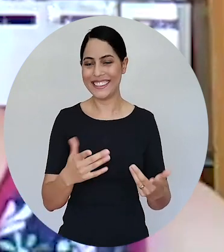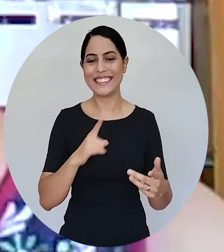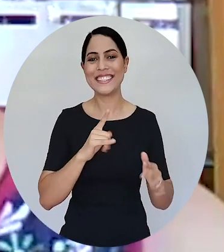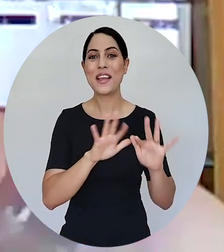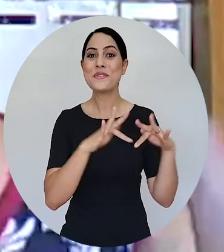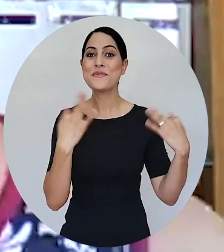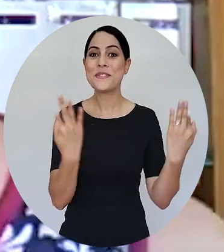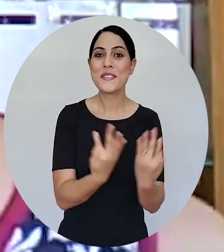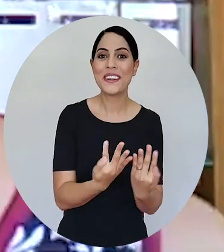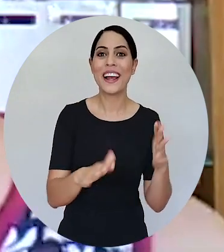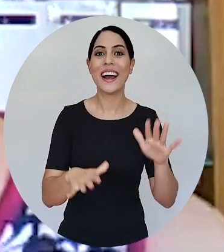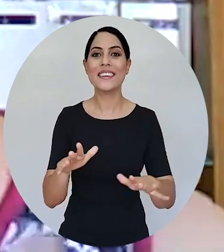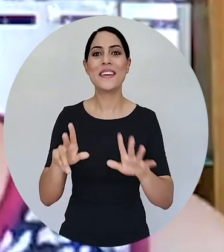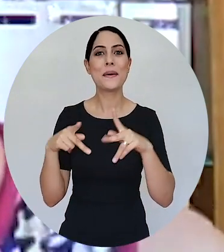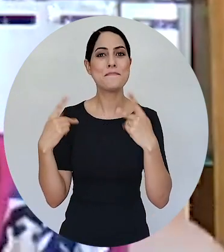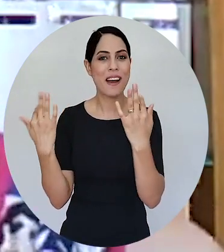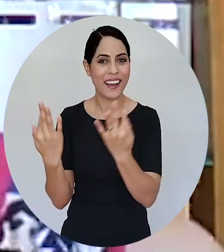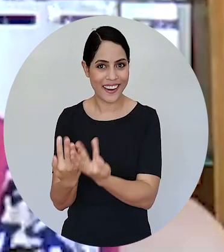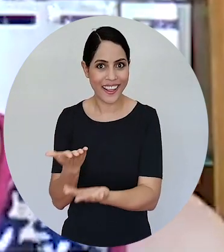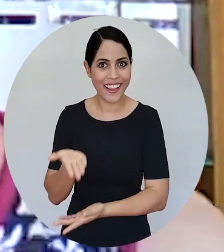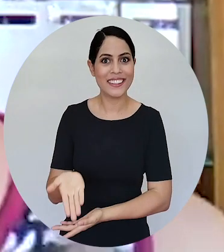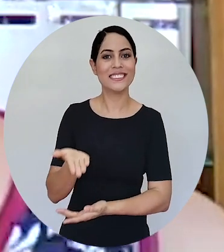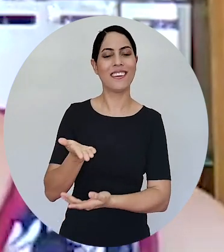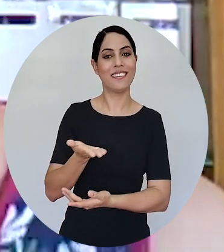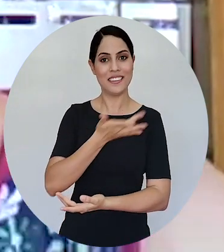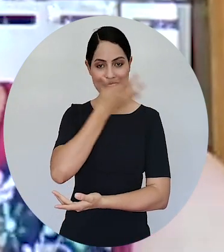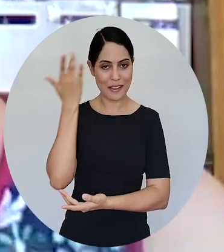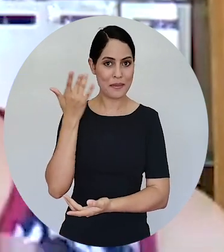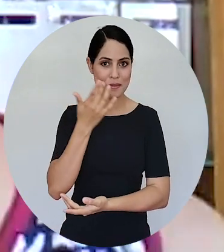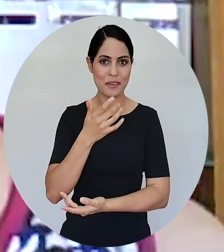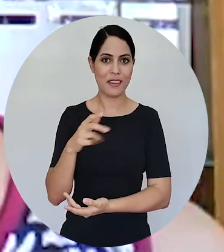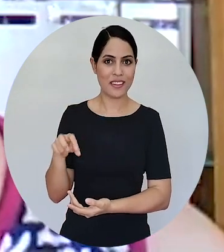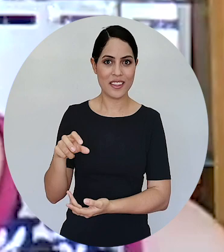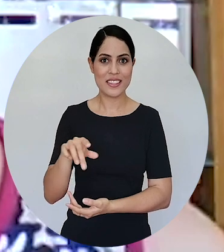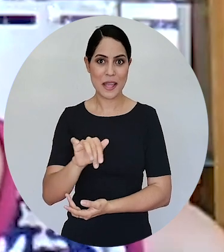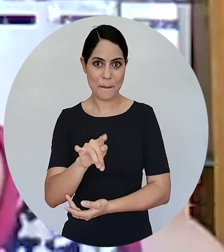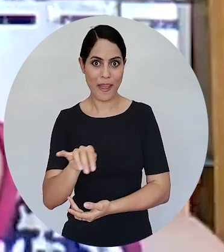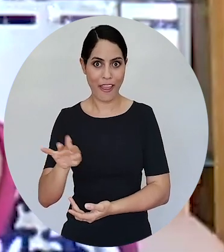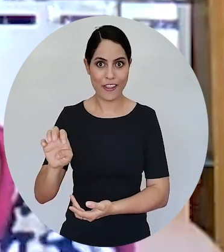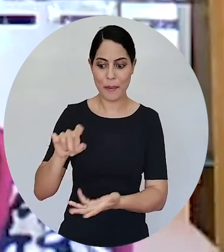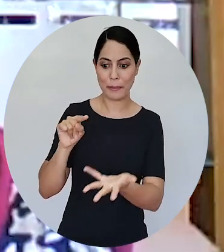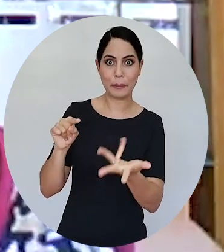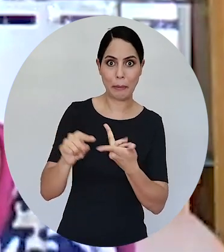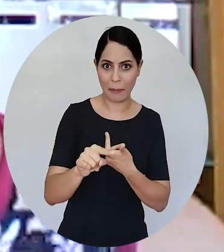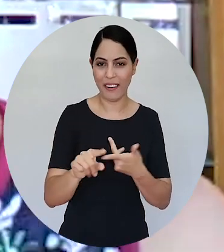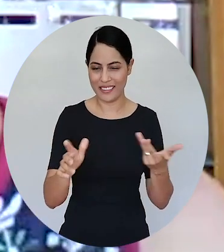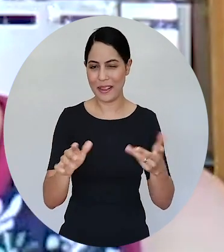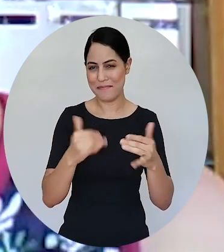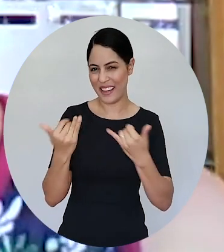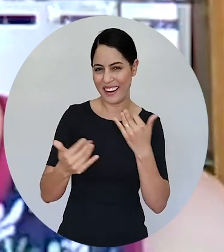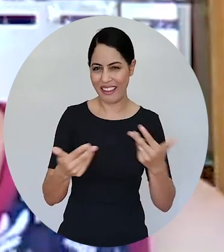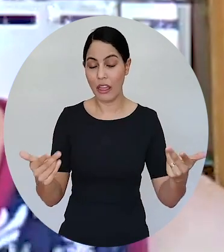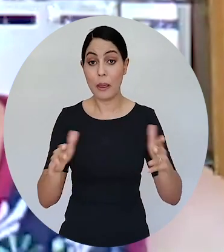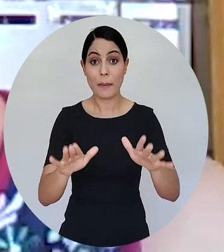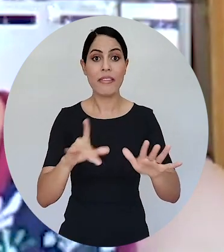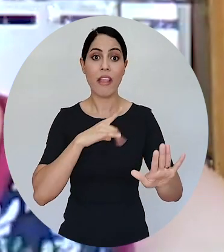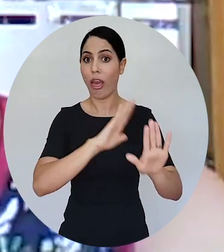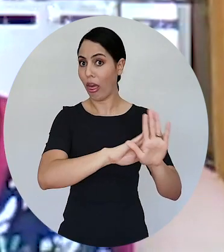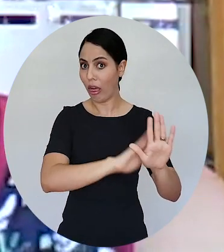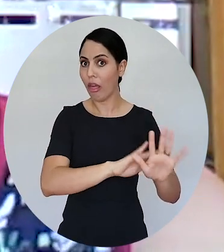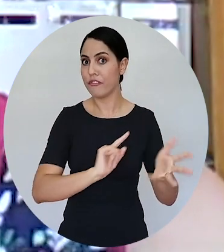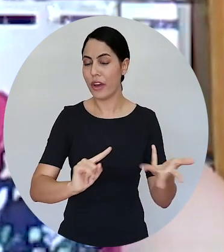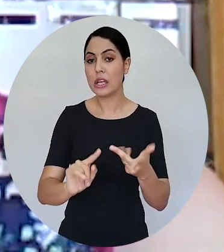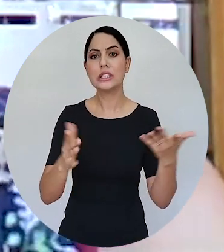família, pode usar o ditado do parente é serpente, né? A gente sabe como tem tantos estereótipos, e sobretudo quando a